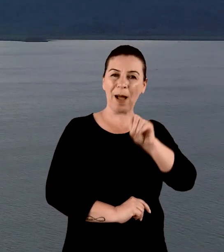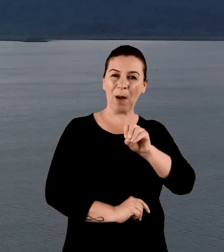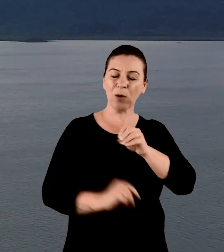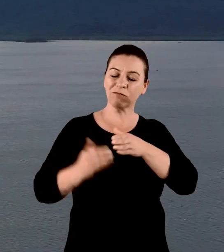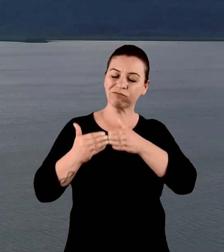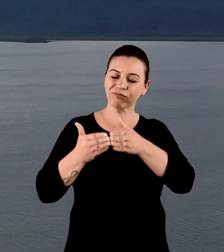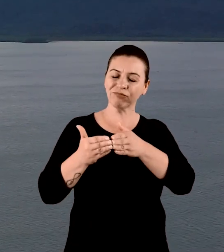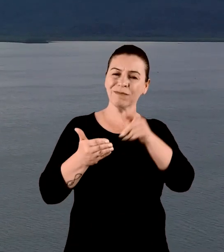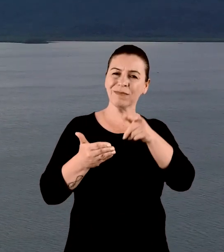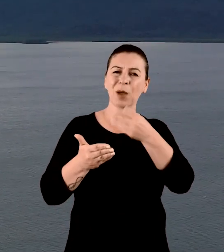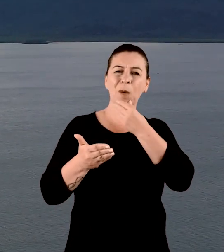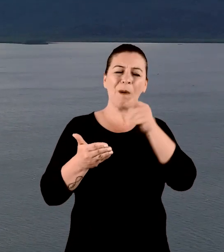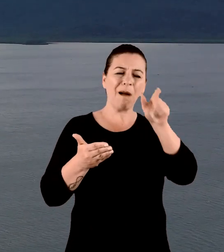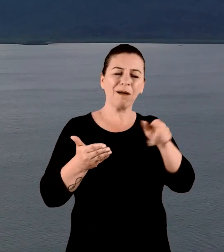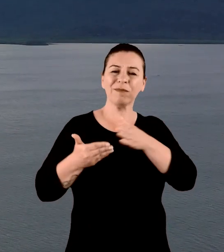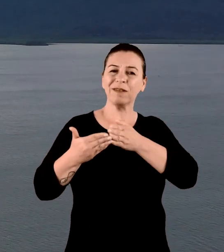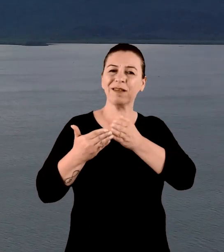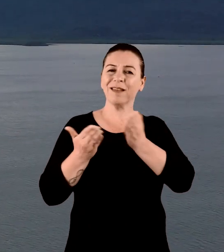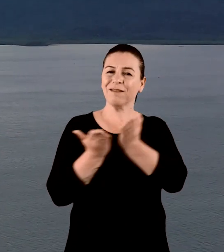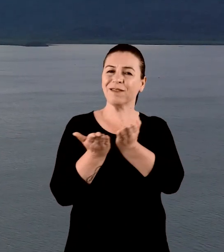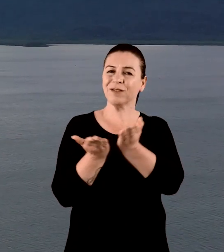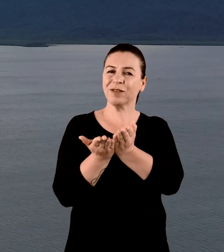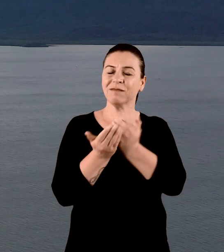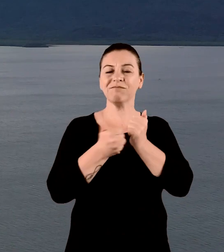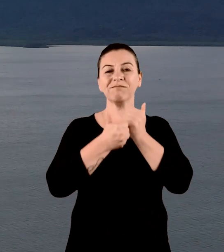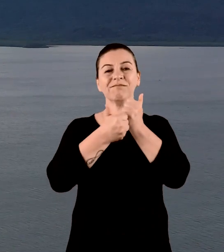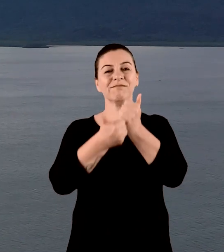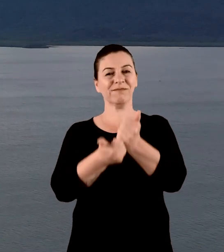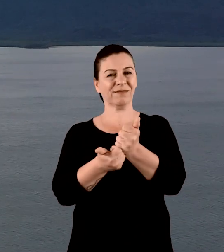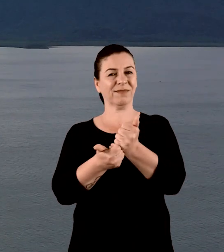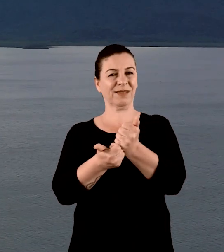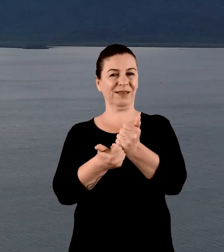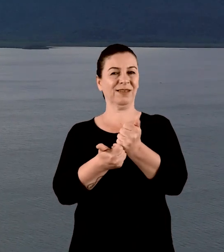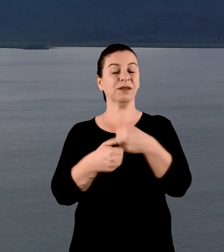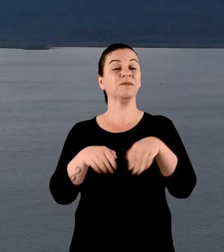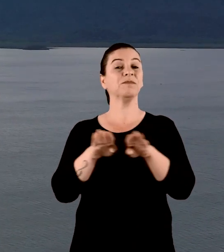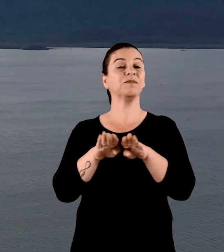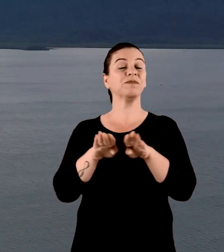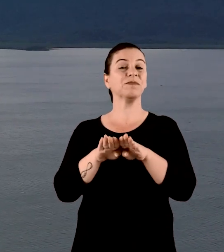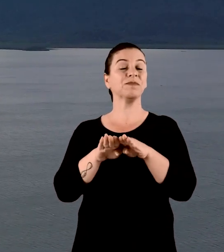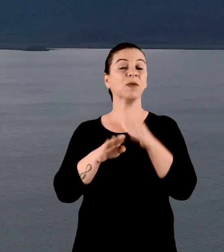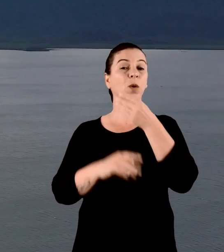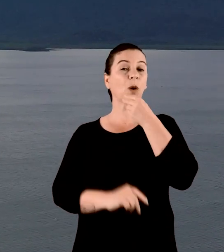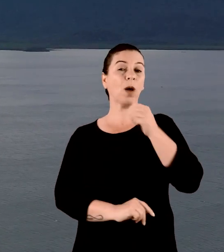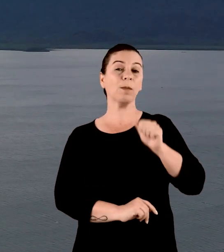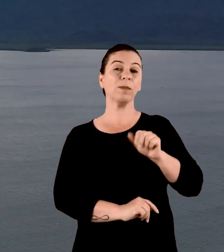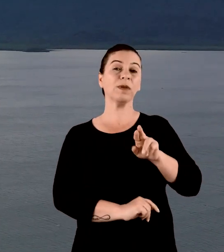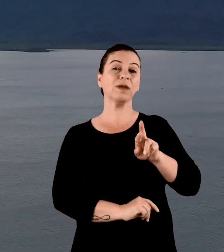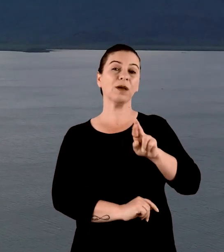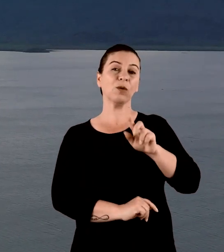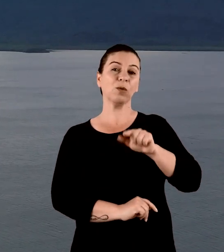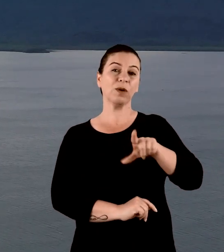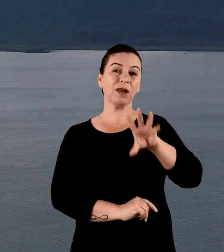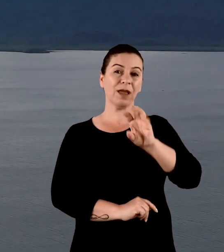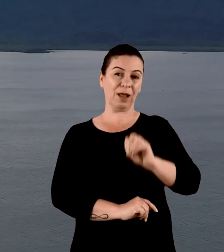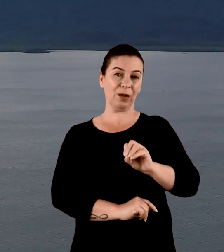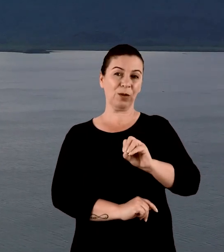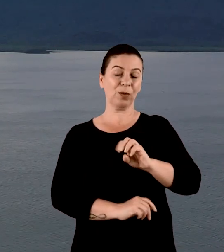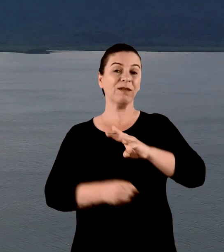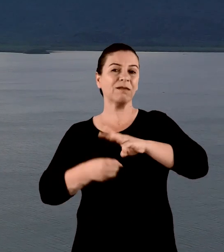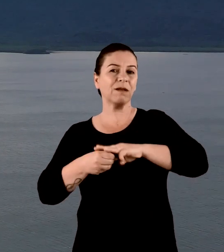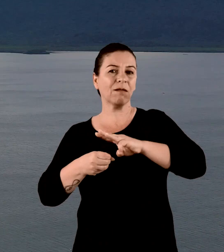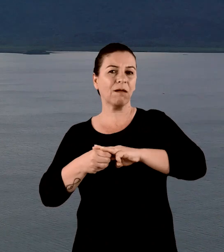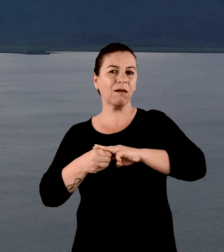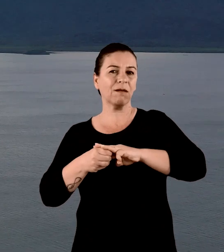barco, o senhor evangélico maravilhoso que me acompanha. Seu Aurélio, que anda com aquela